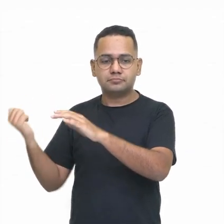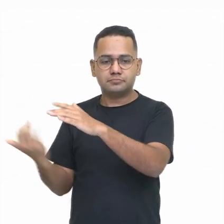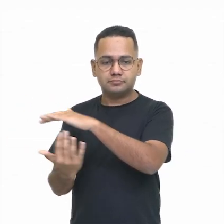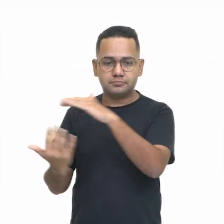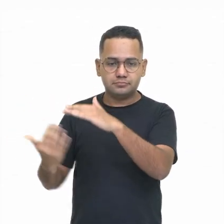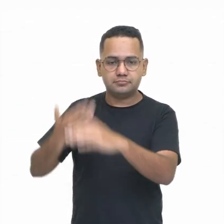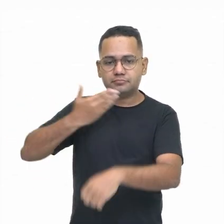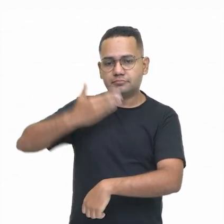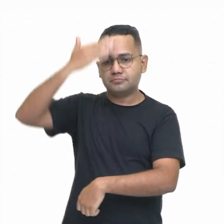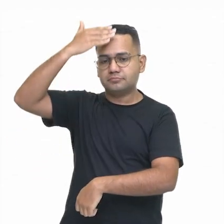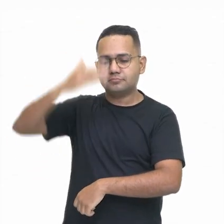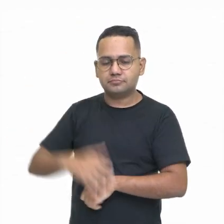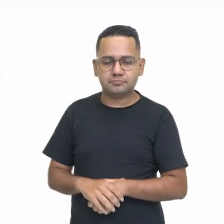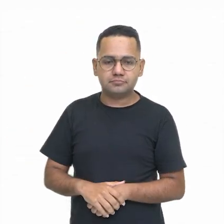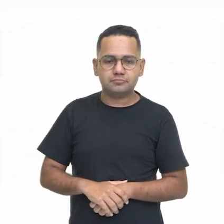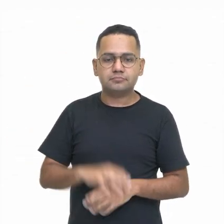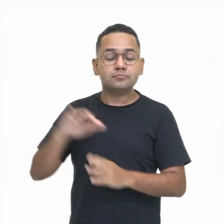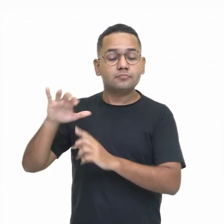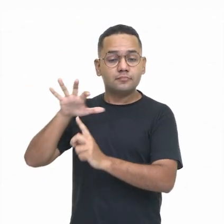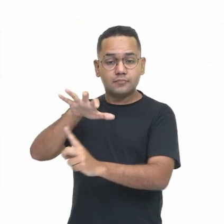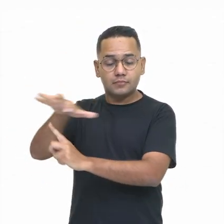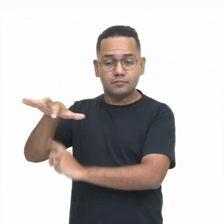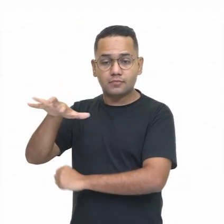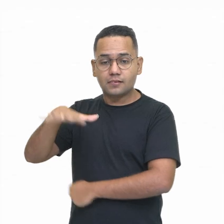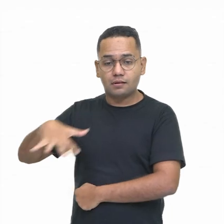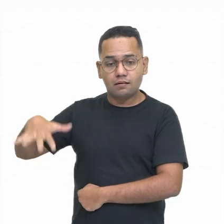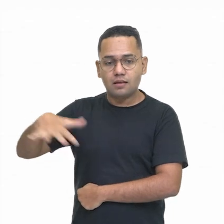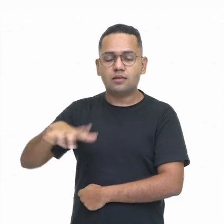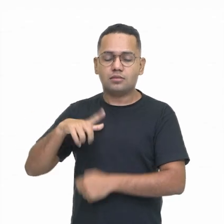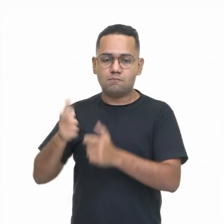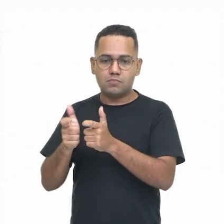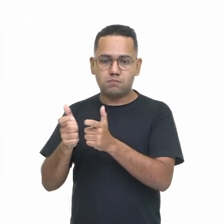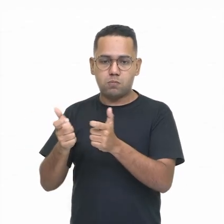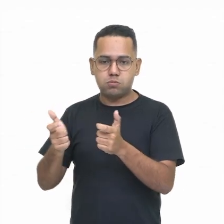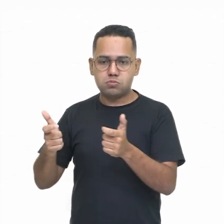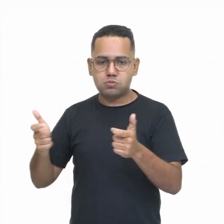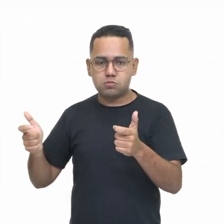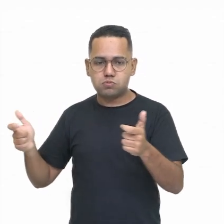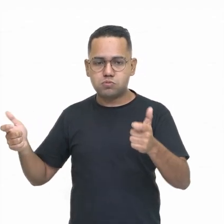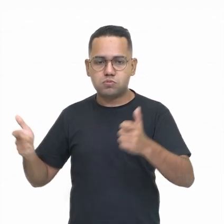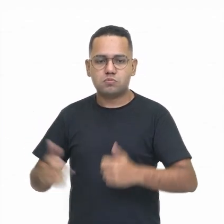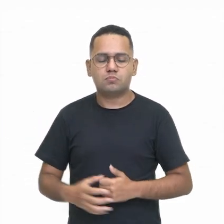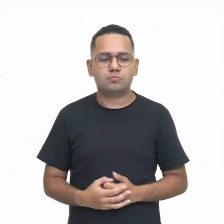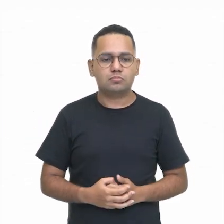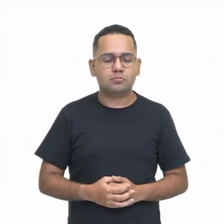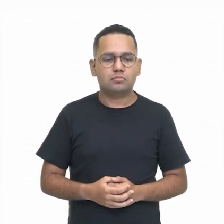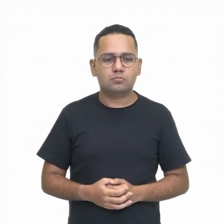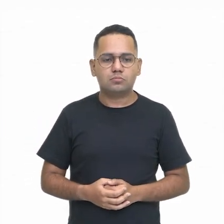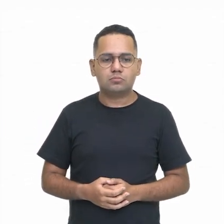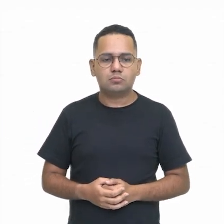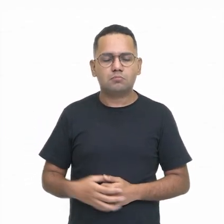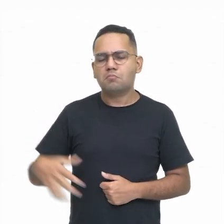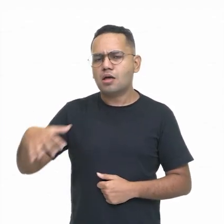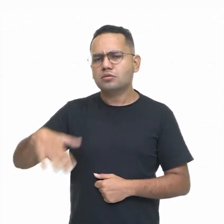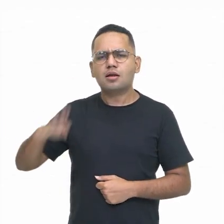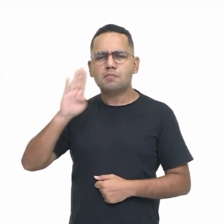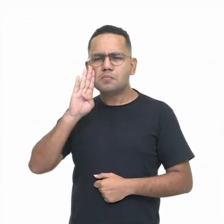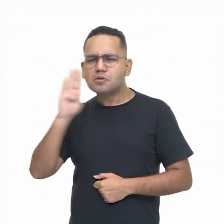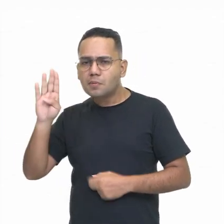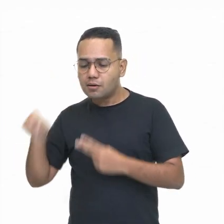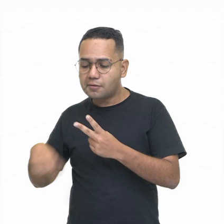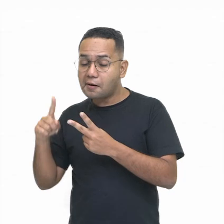muçulmanos. A influência islâmica cresceu ao longo do tempo, né,